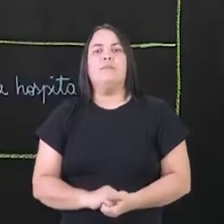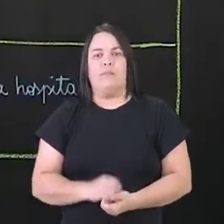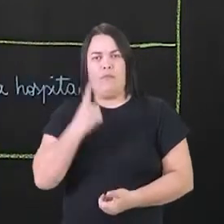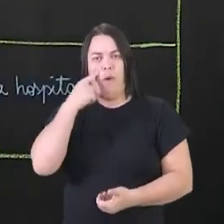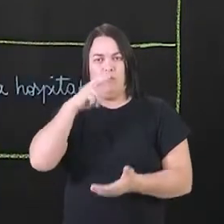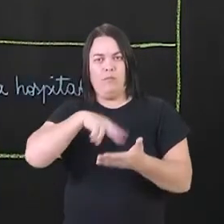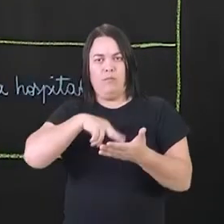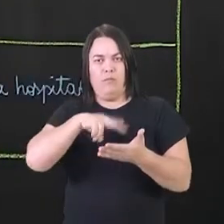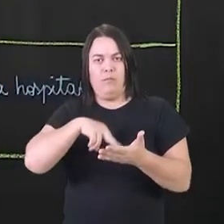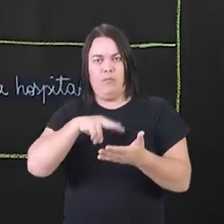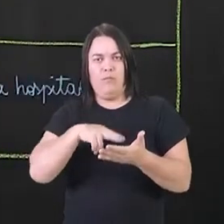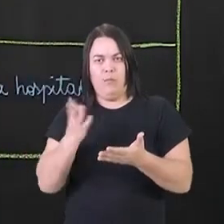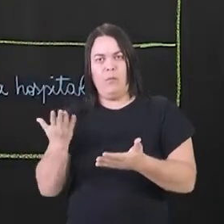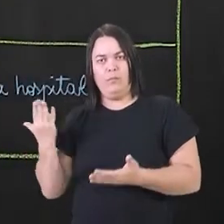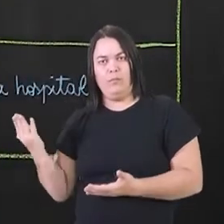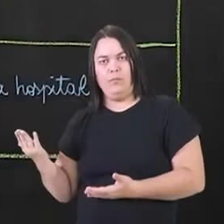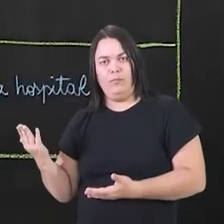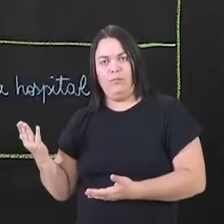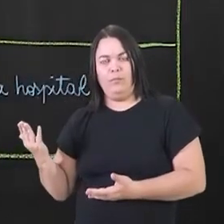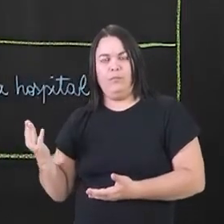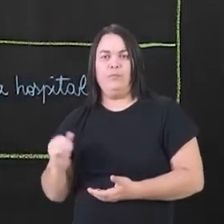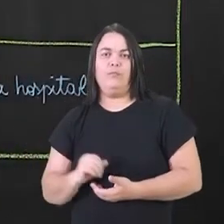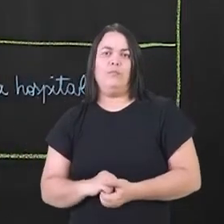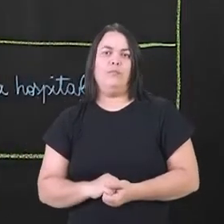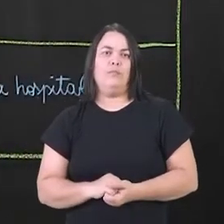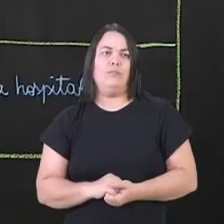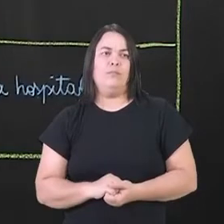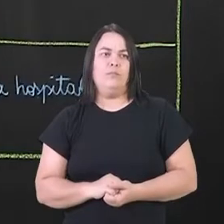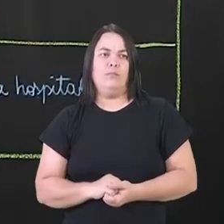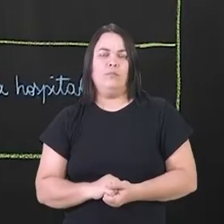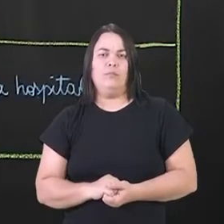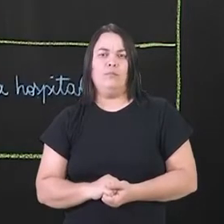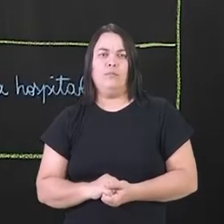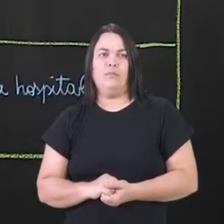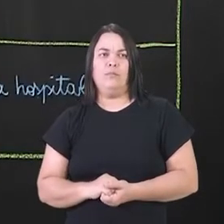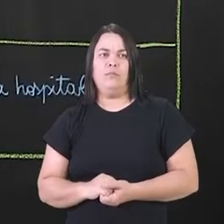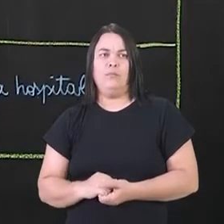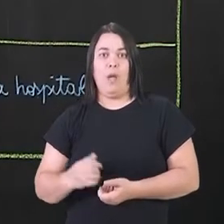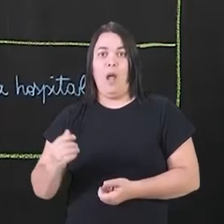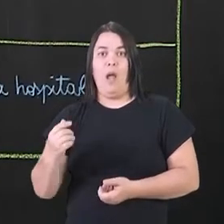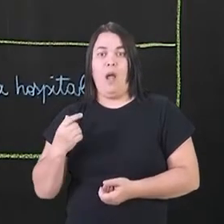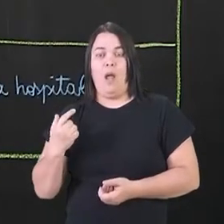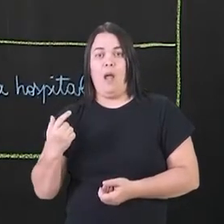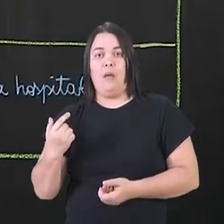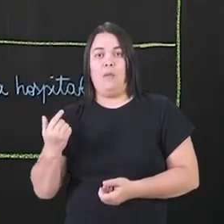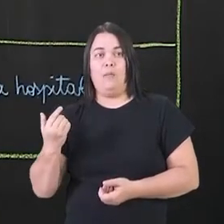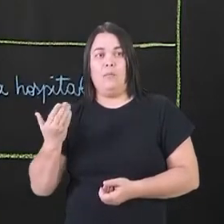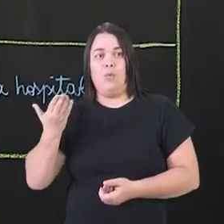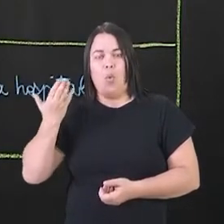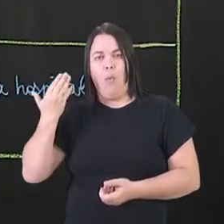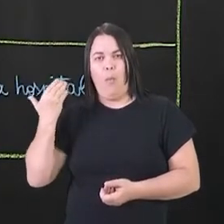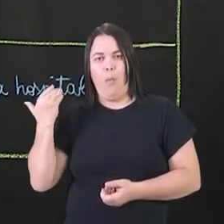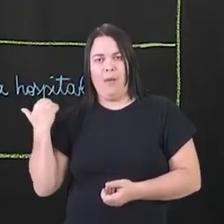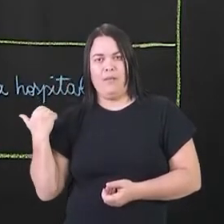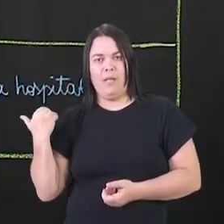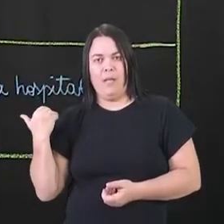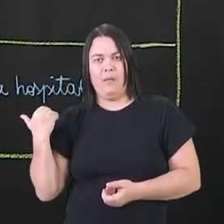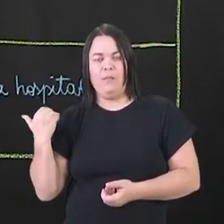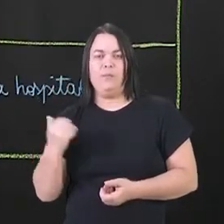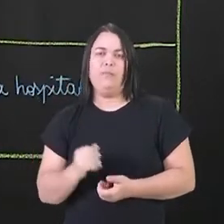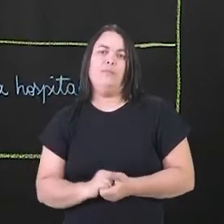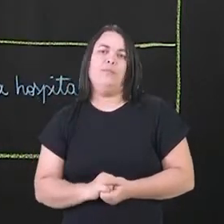Vamos ler juntos essa frase. I could play the flute when I was